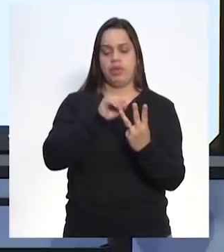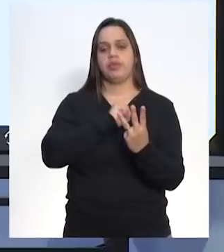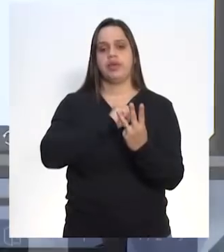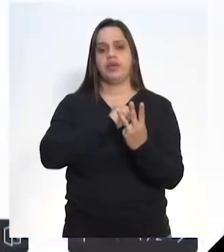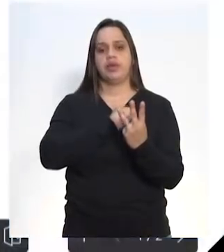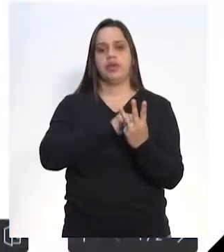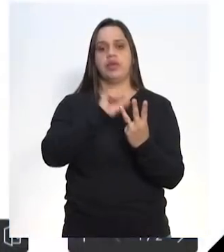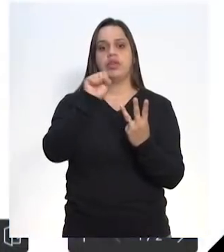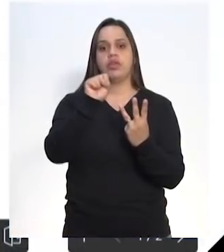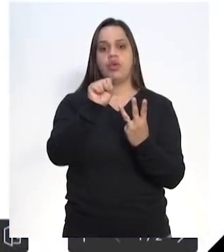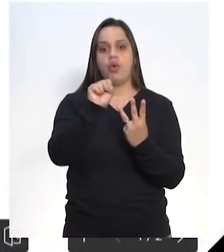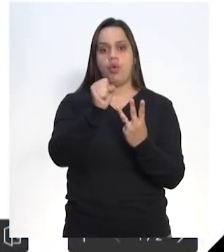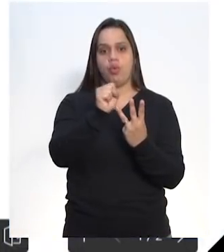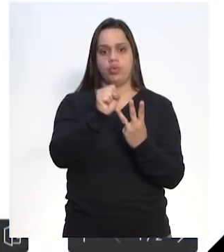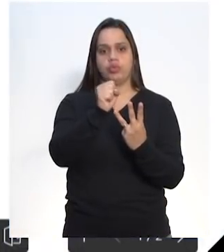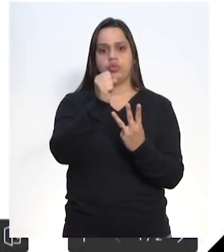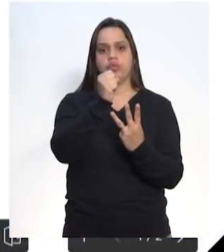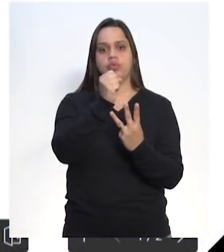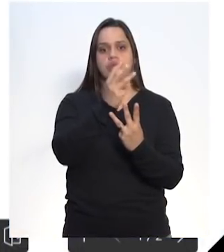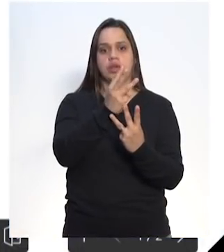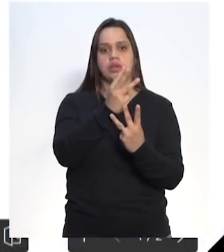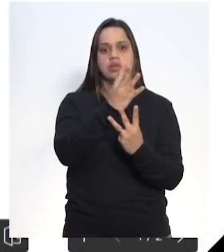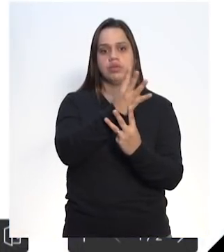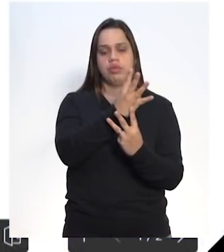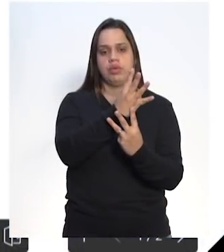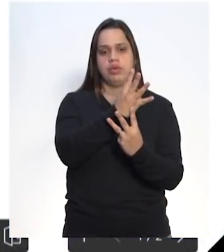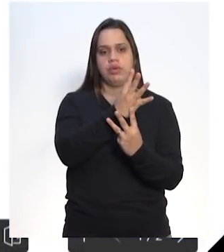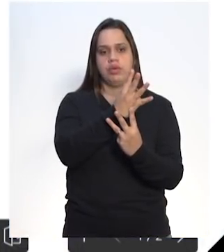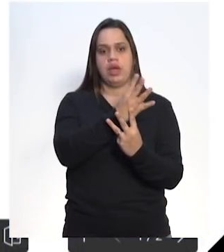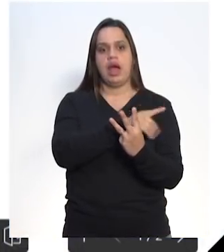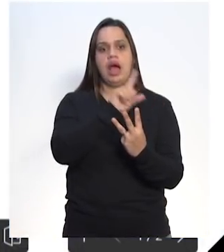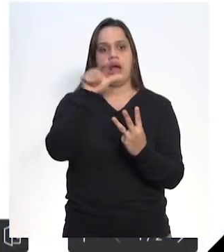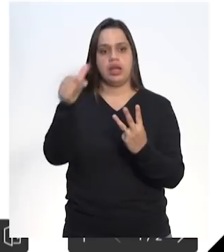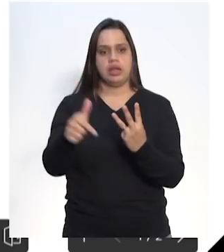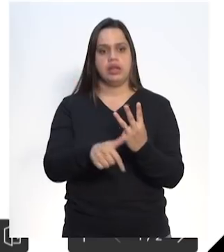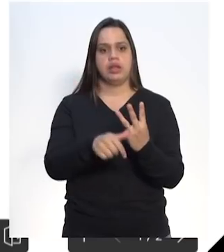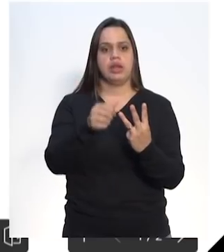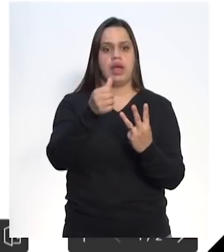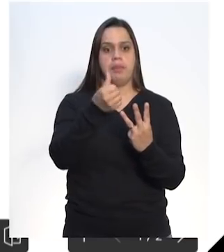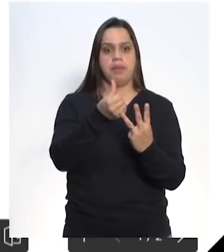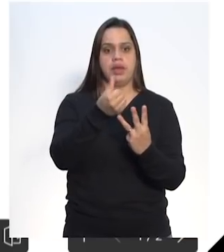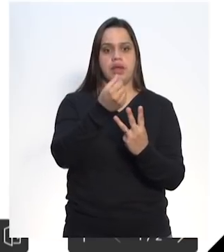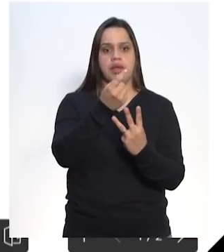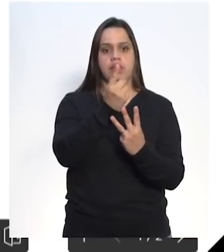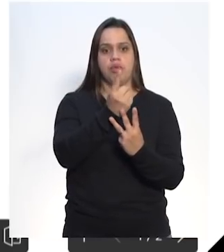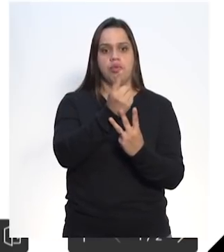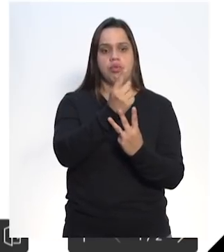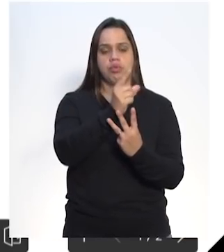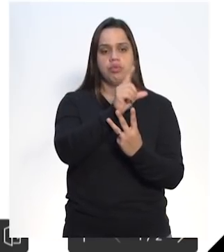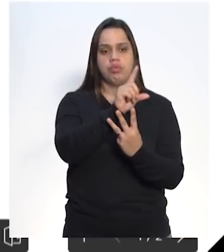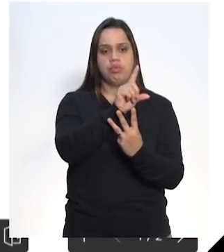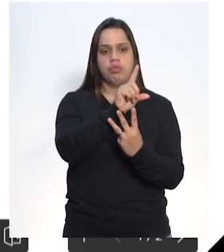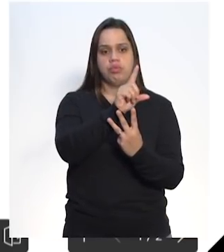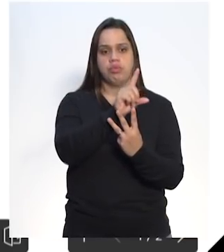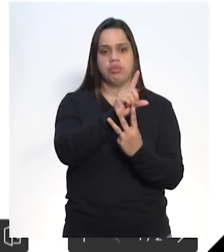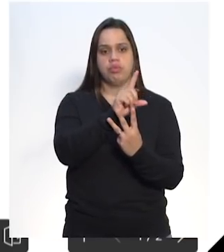3, 4, 6, 1. Beleza. Então, eu consegui escrever o